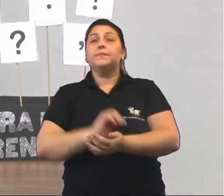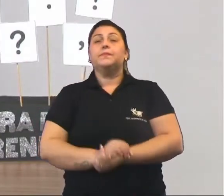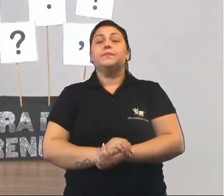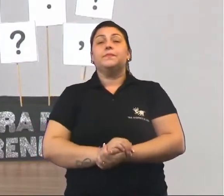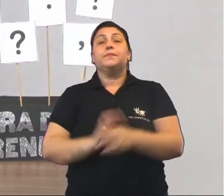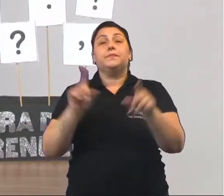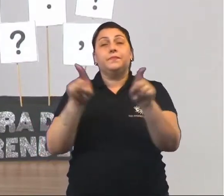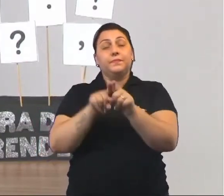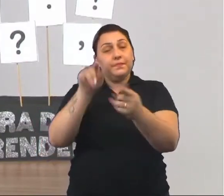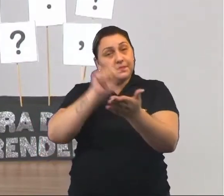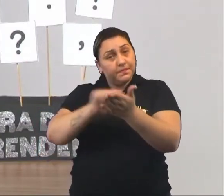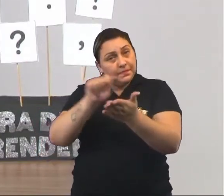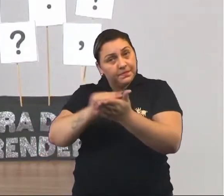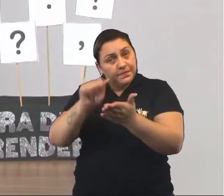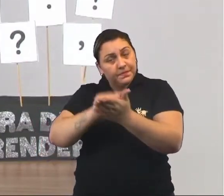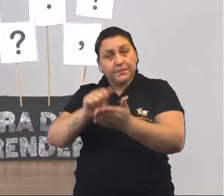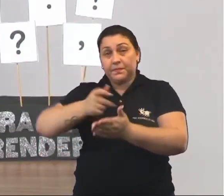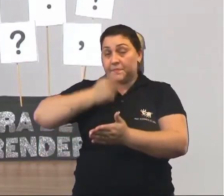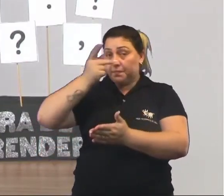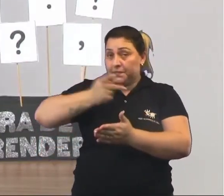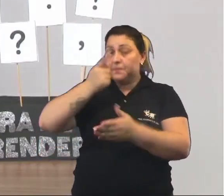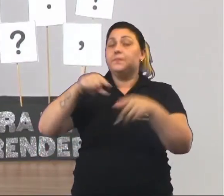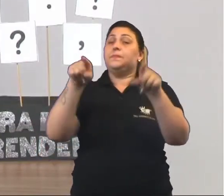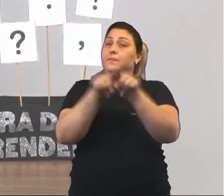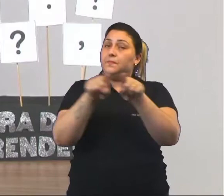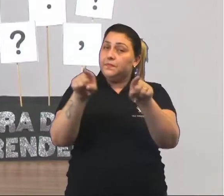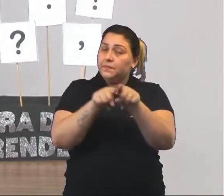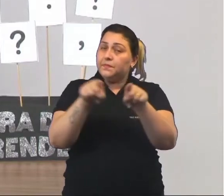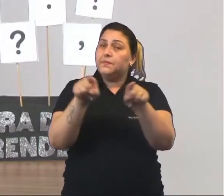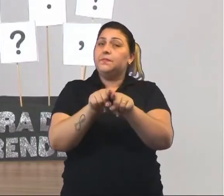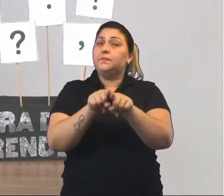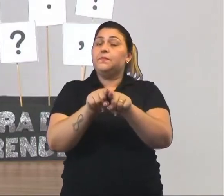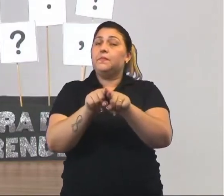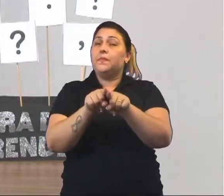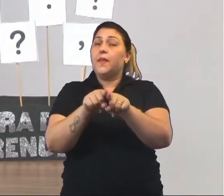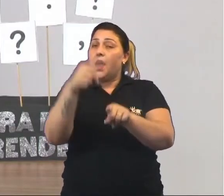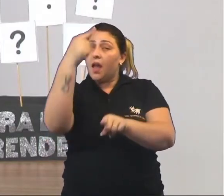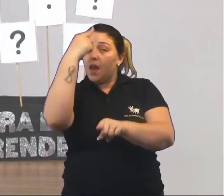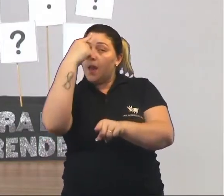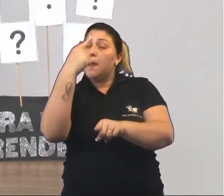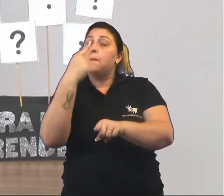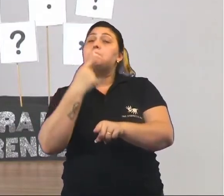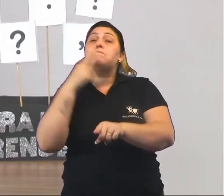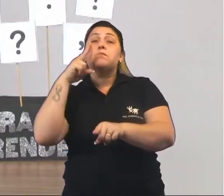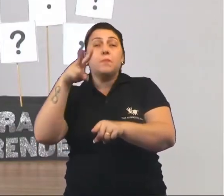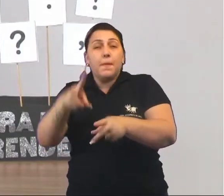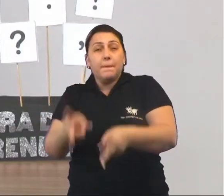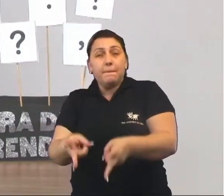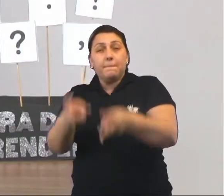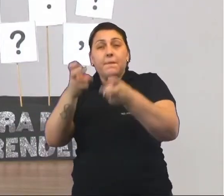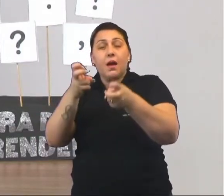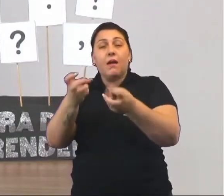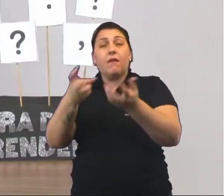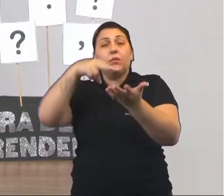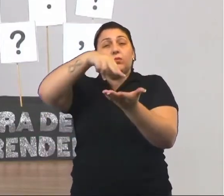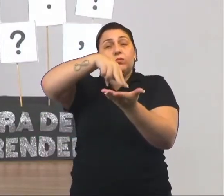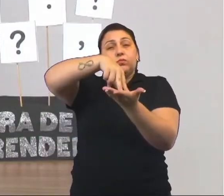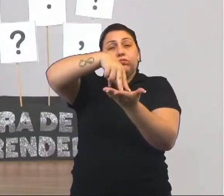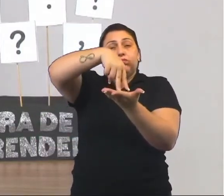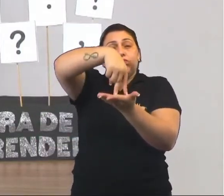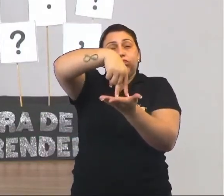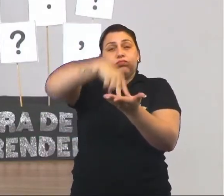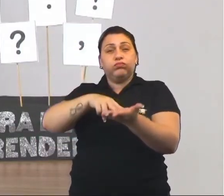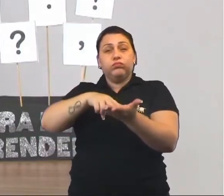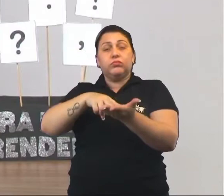Além da escrita, além da fala, também o recurso gráfico dele querendo cair ali, você conseguiu perceber?